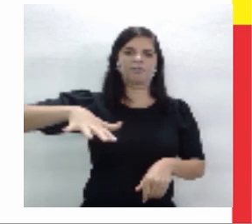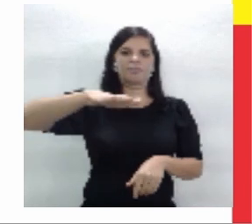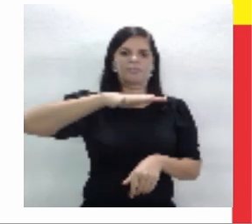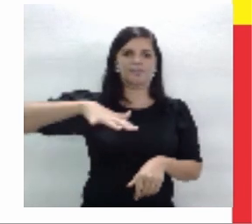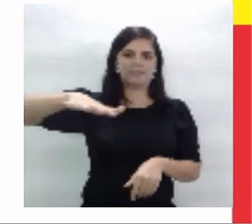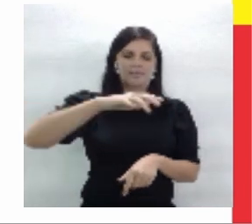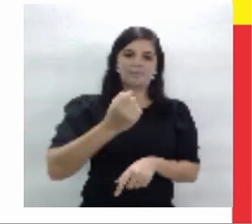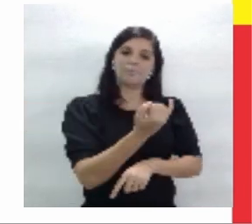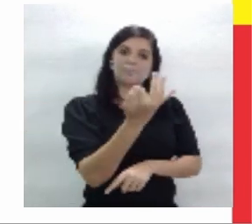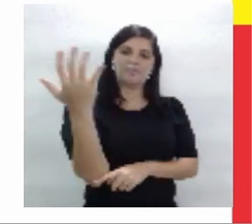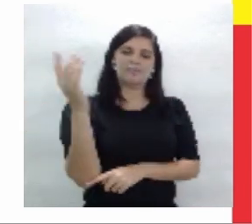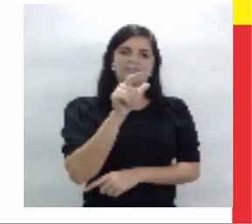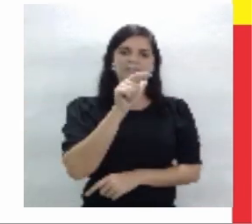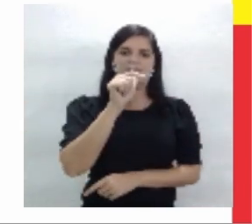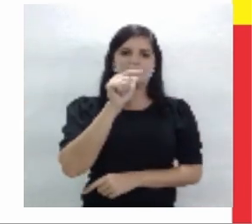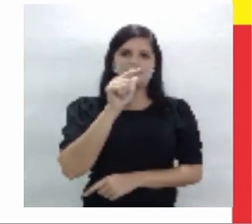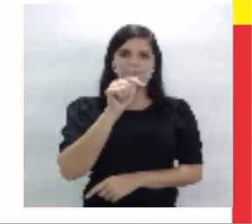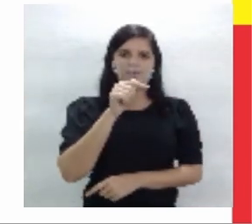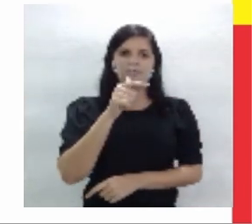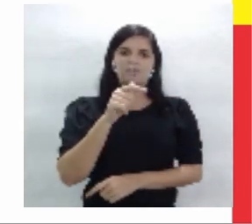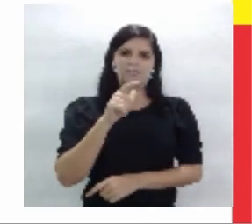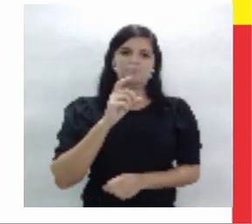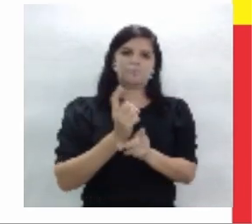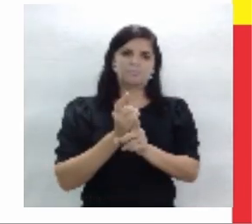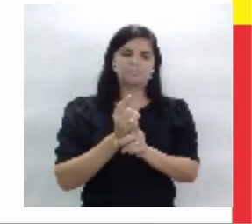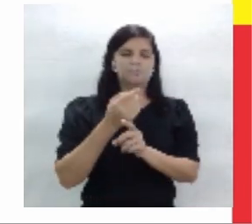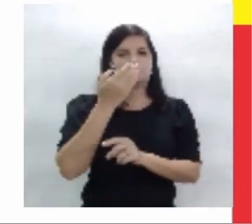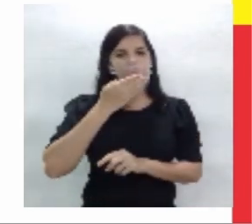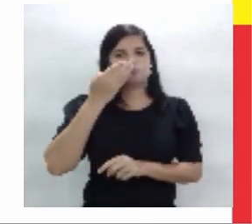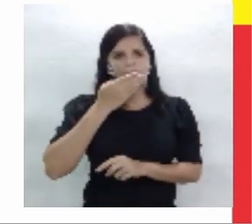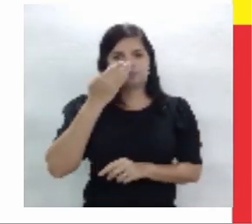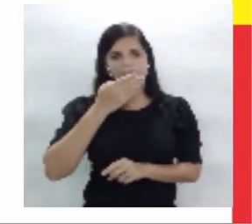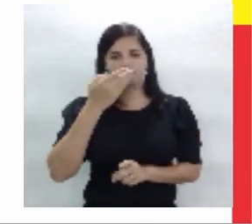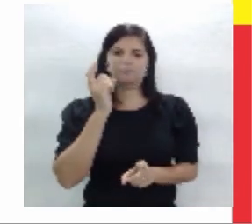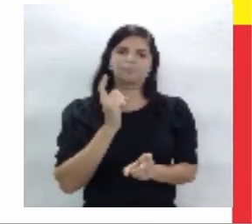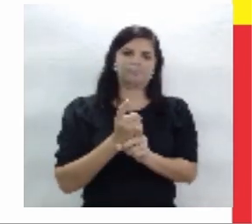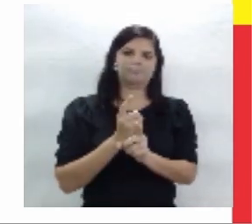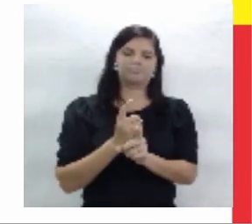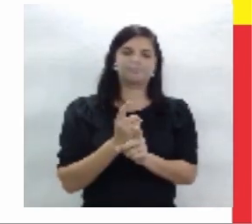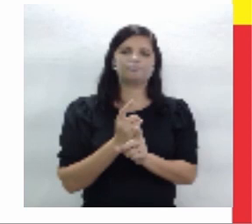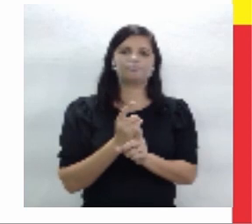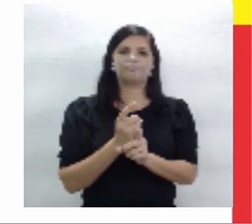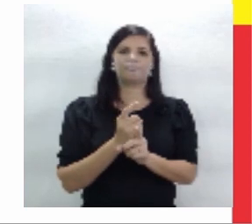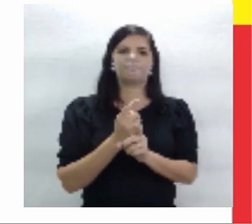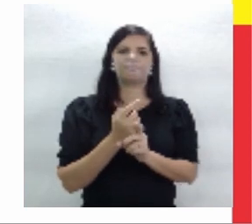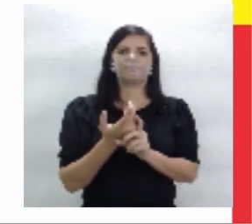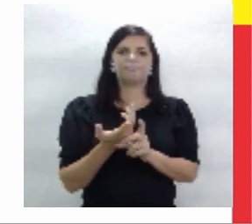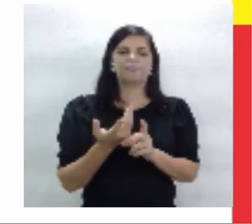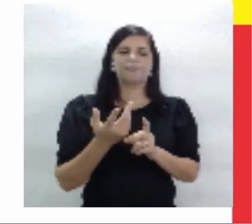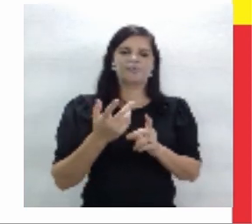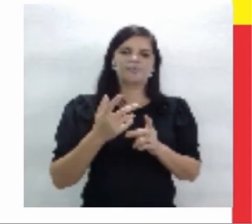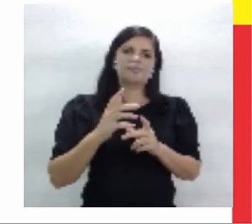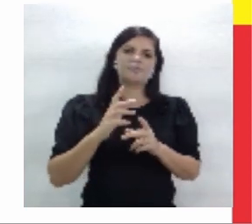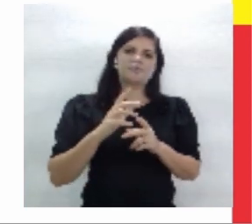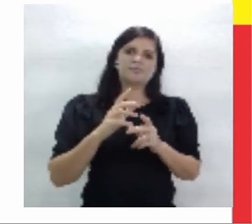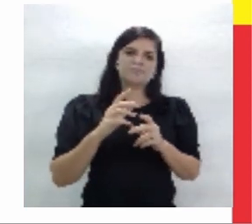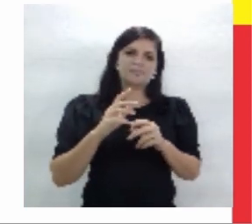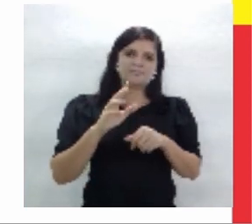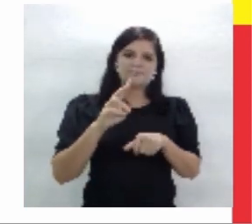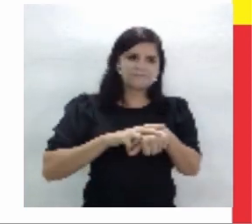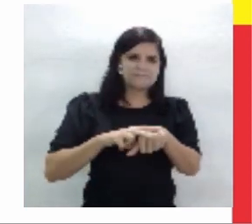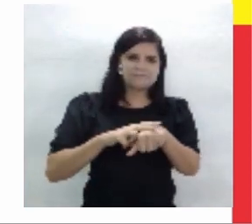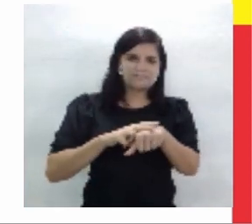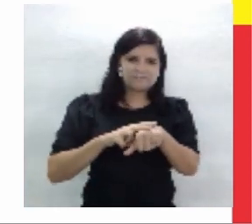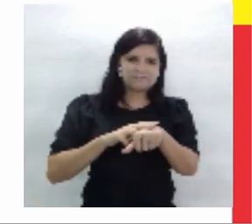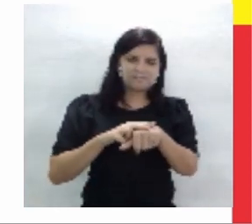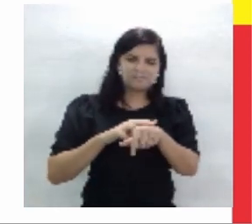na quantidade de água disponível, de água doce disponível. Tá? Então, quando a gente vai descendo para a parte inverno, diminui-se, né, cerca